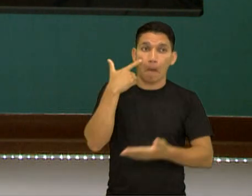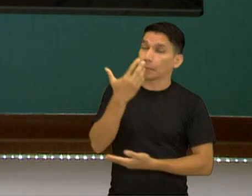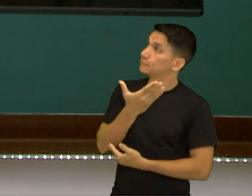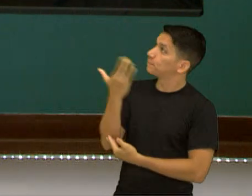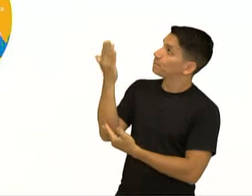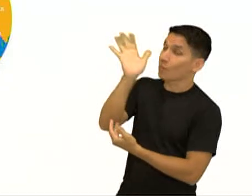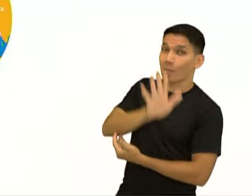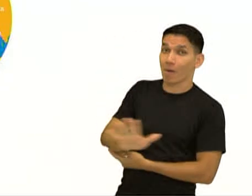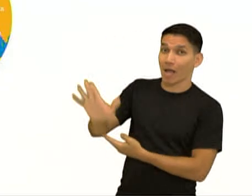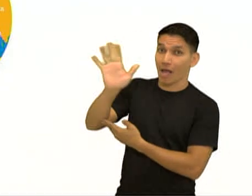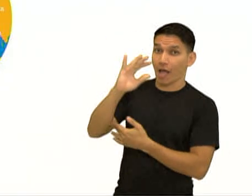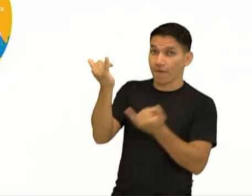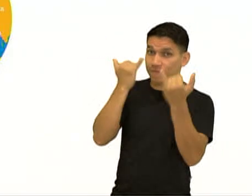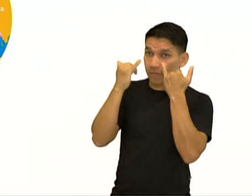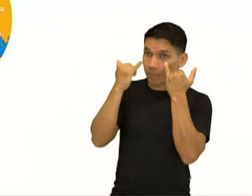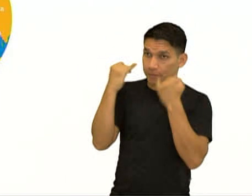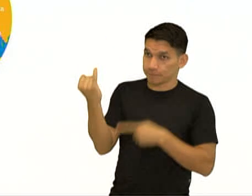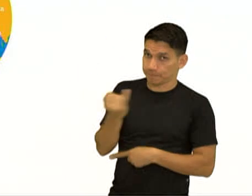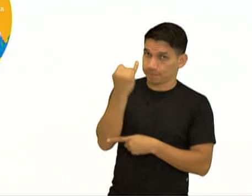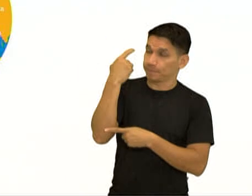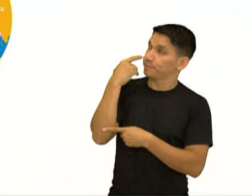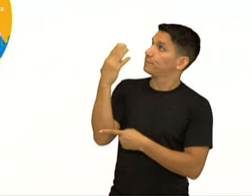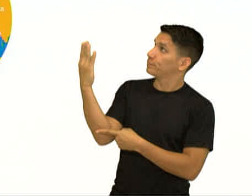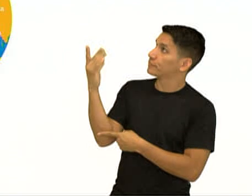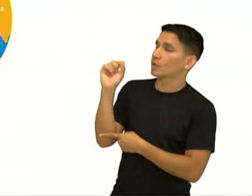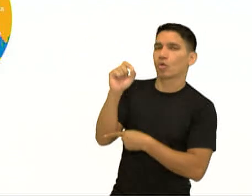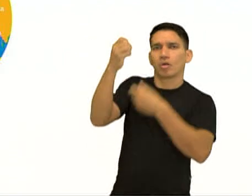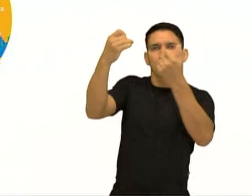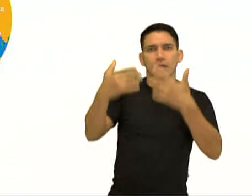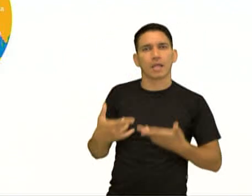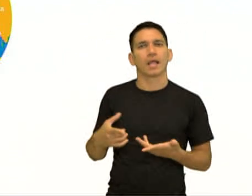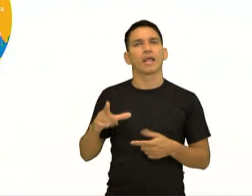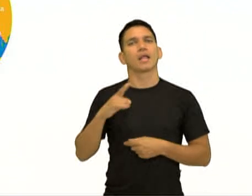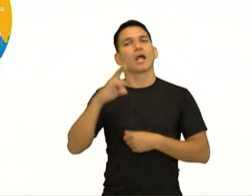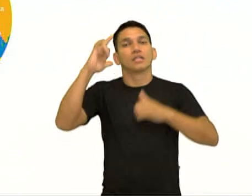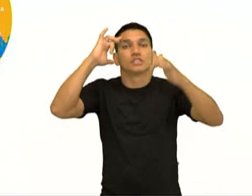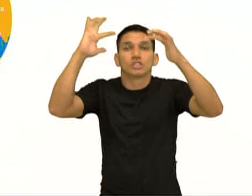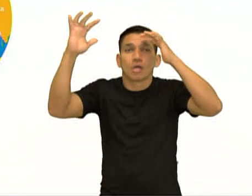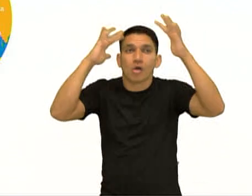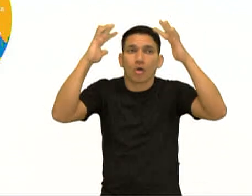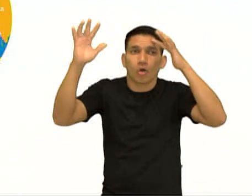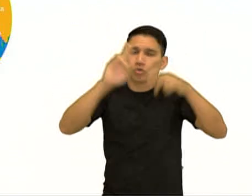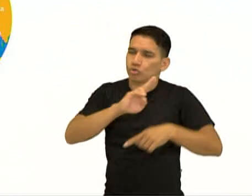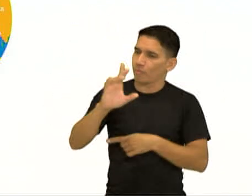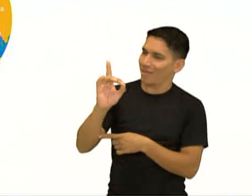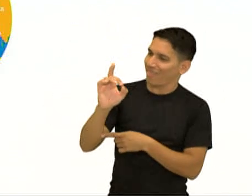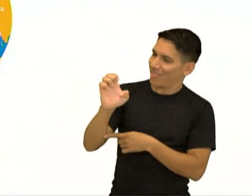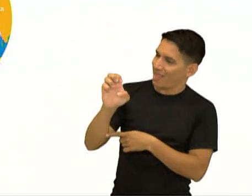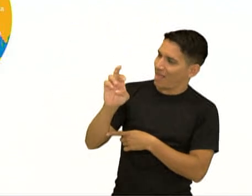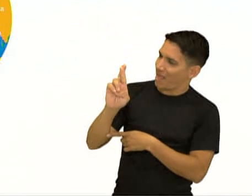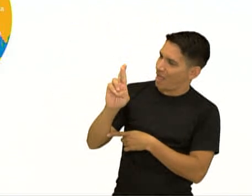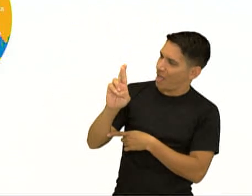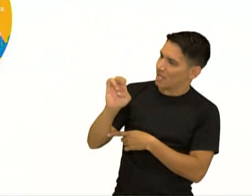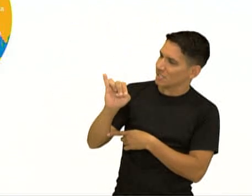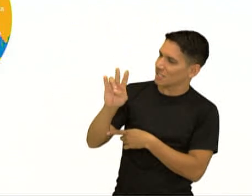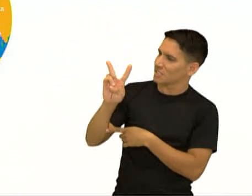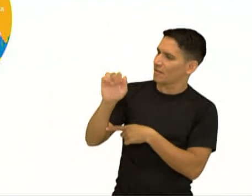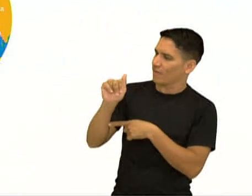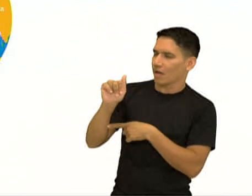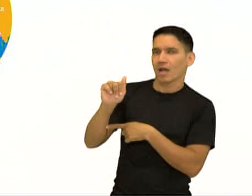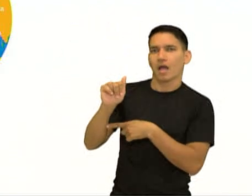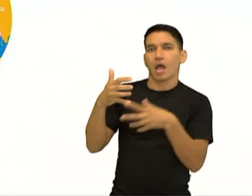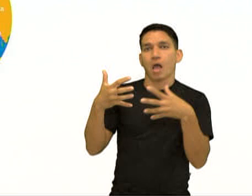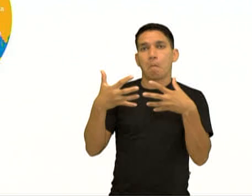para você com essas informações, aonde eu falo para você da teoria da deriva continental. Teoria da